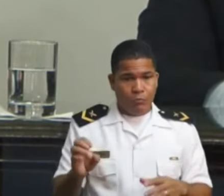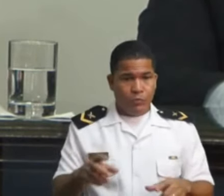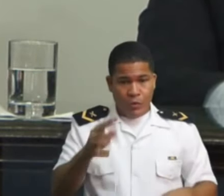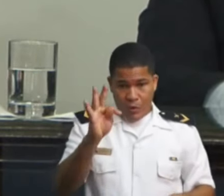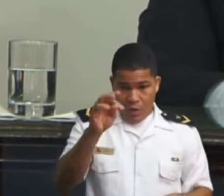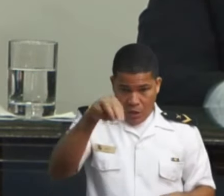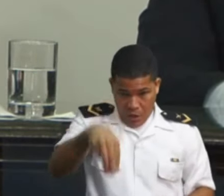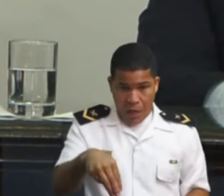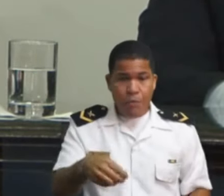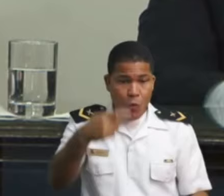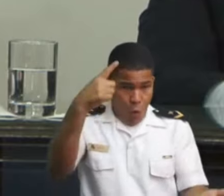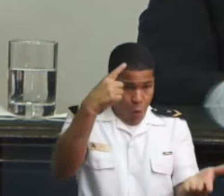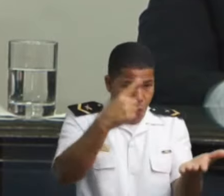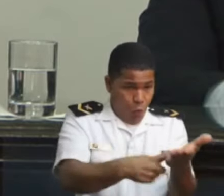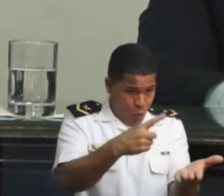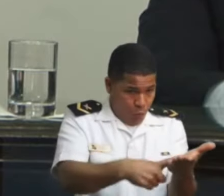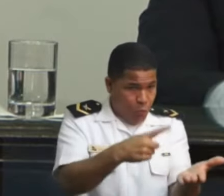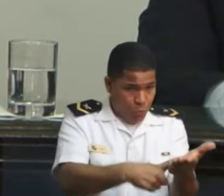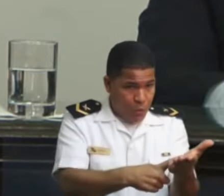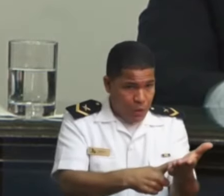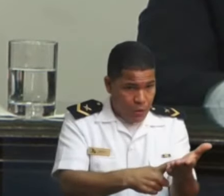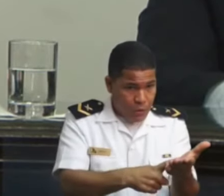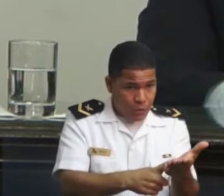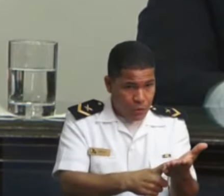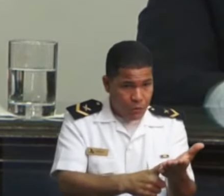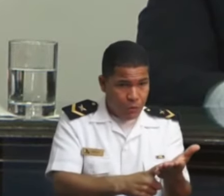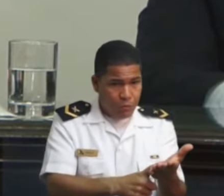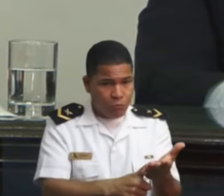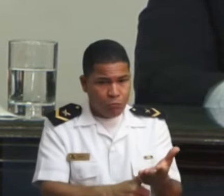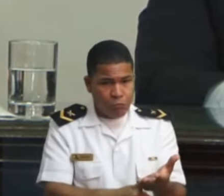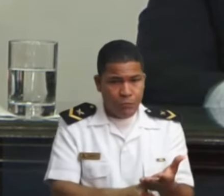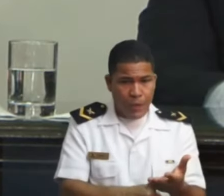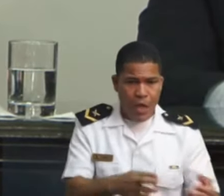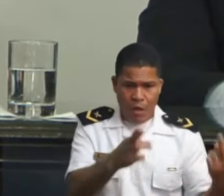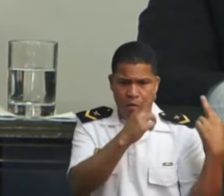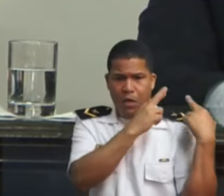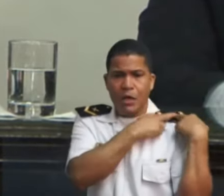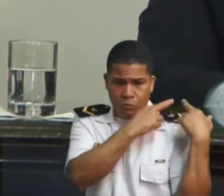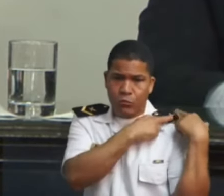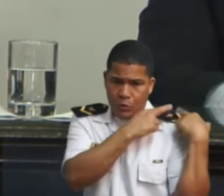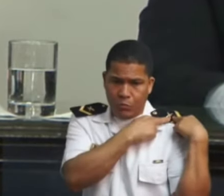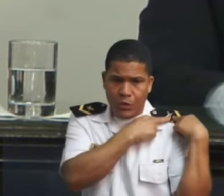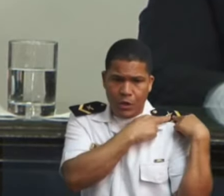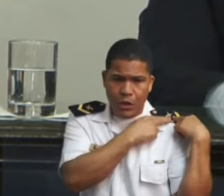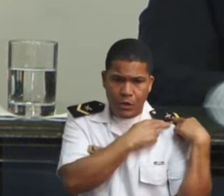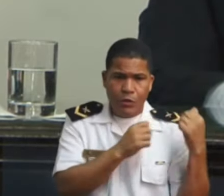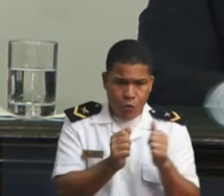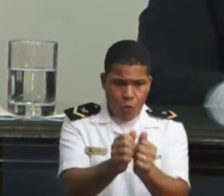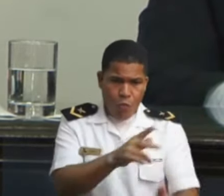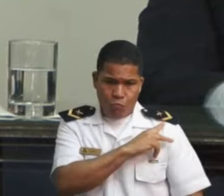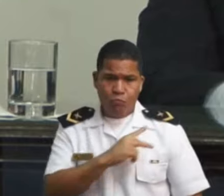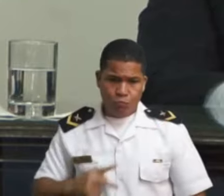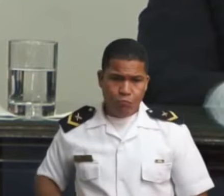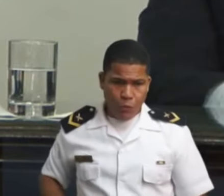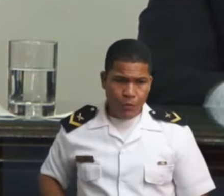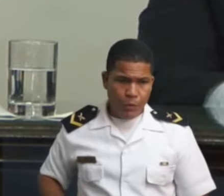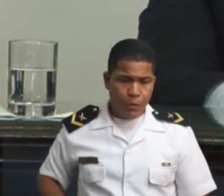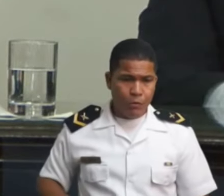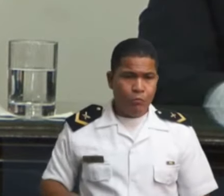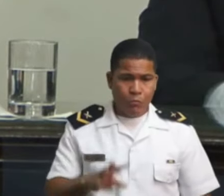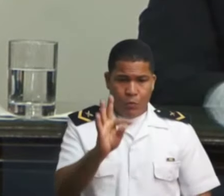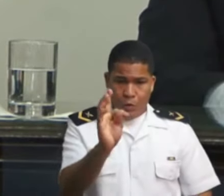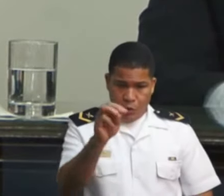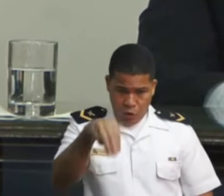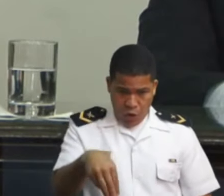seu compromisso com o seu dever e o seu munus público. O tribunal se